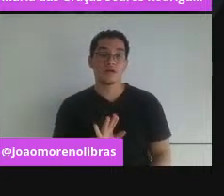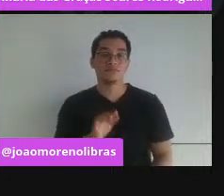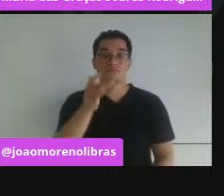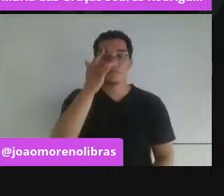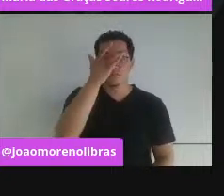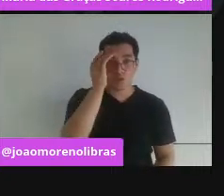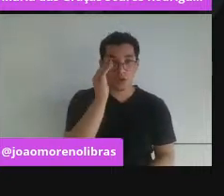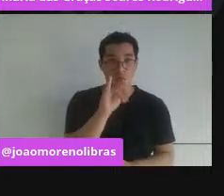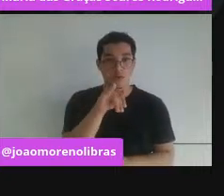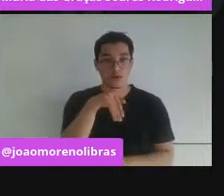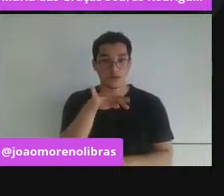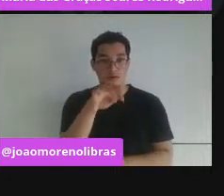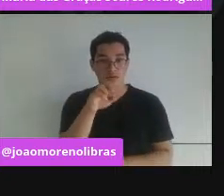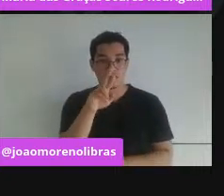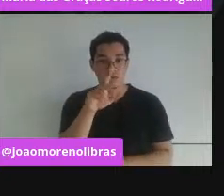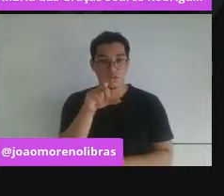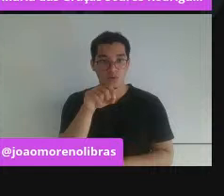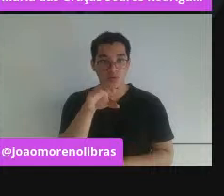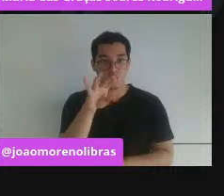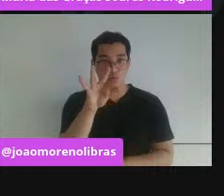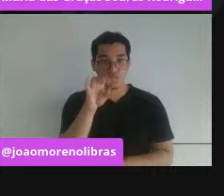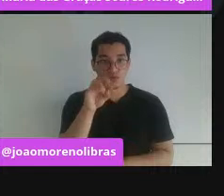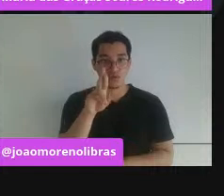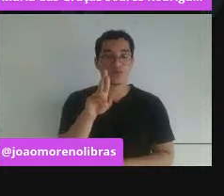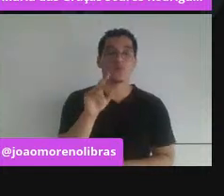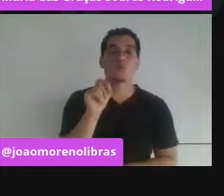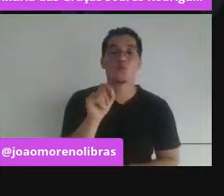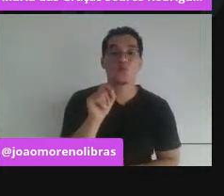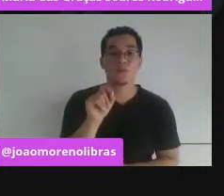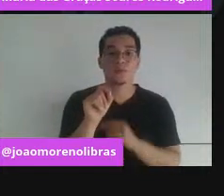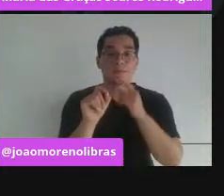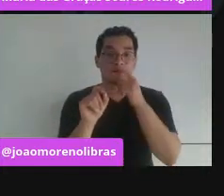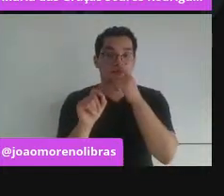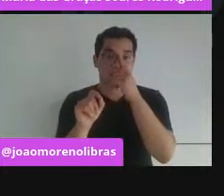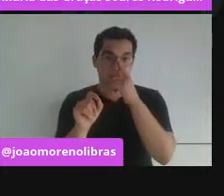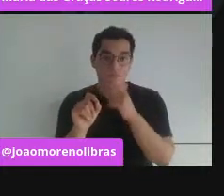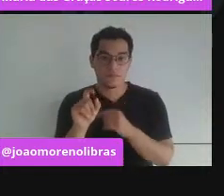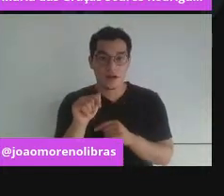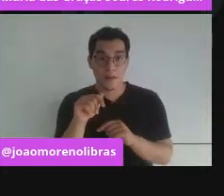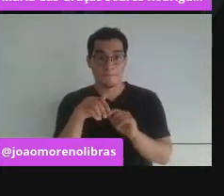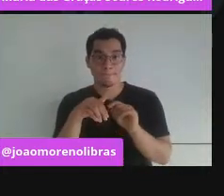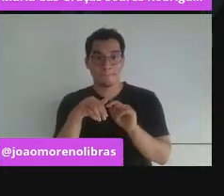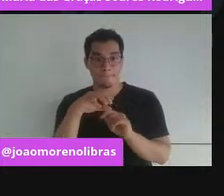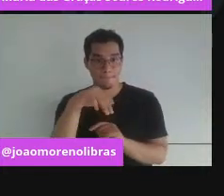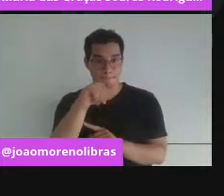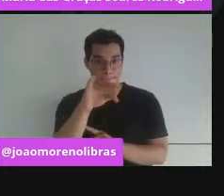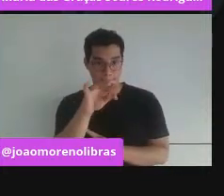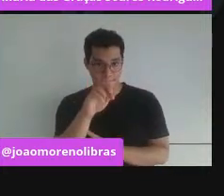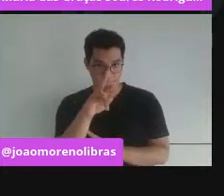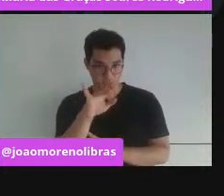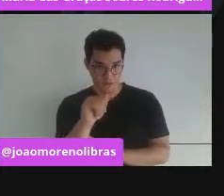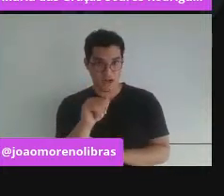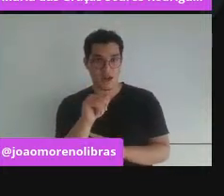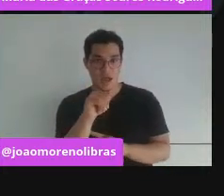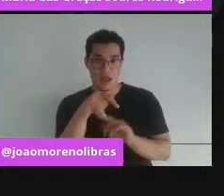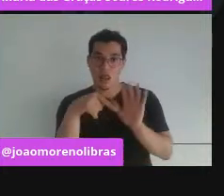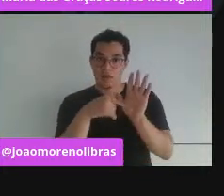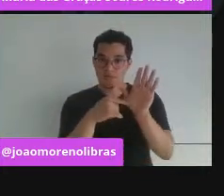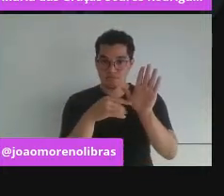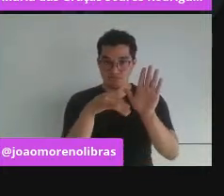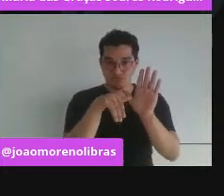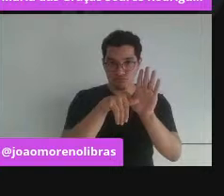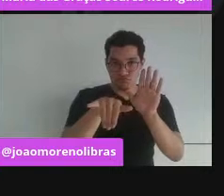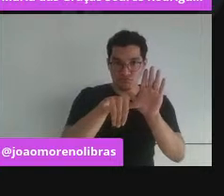que suscitou os comentários, faço a seguir leitura de dois fragmentos. Nesta segunda,